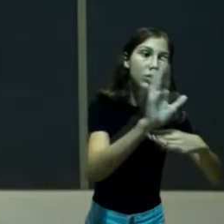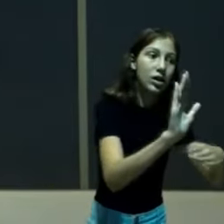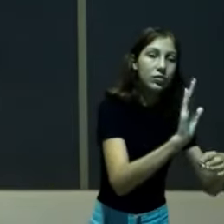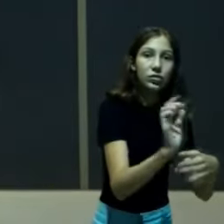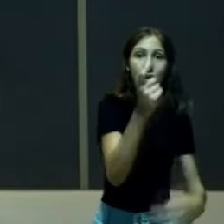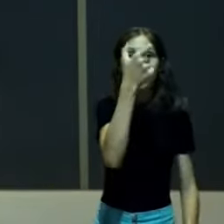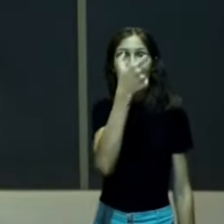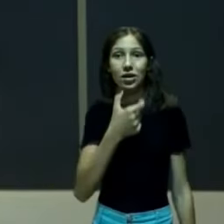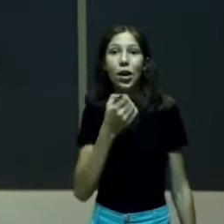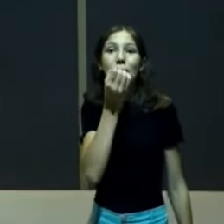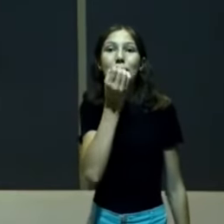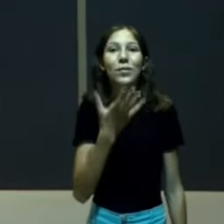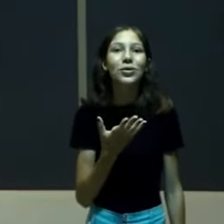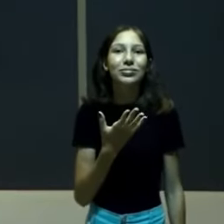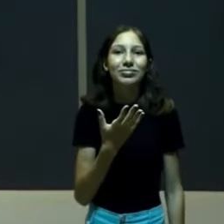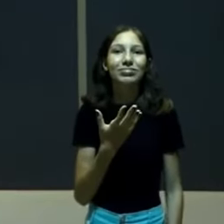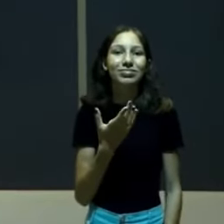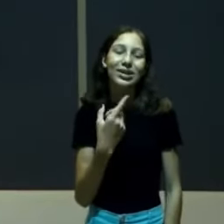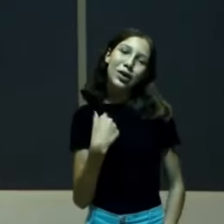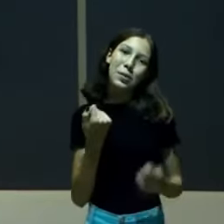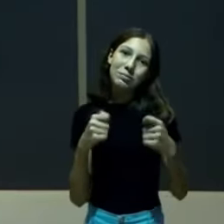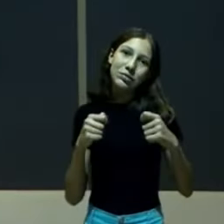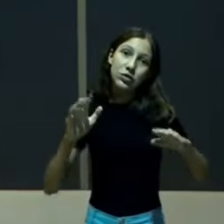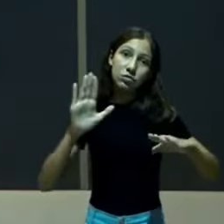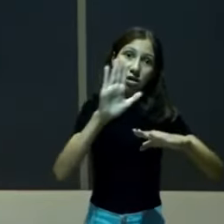você. É assim que Deus faz.